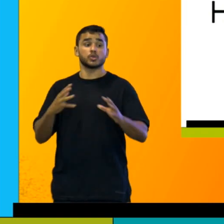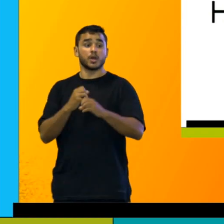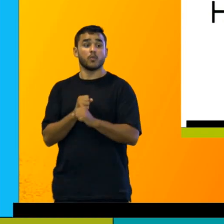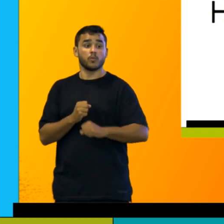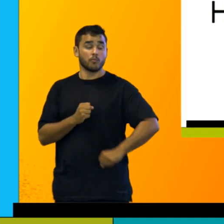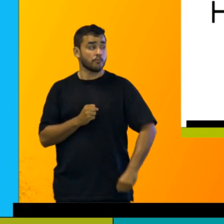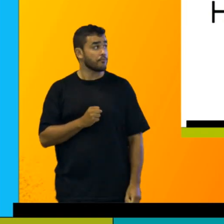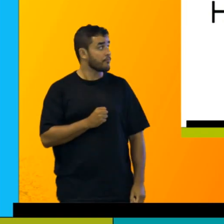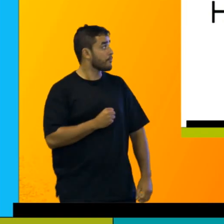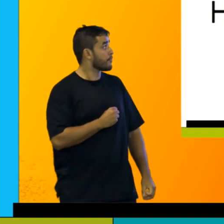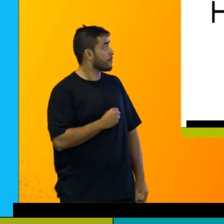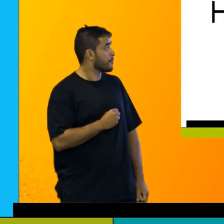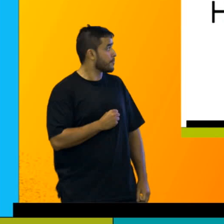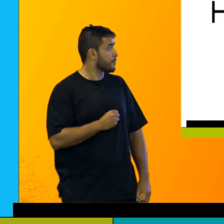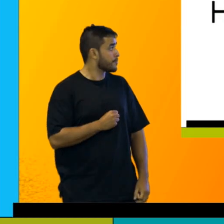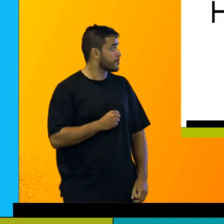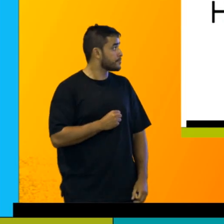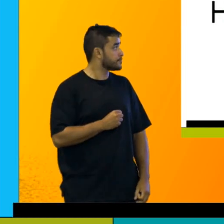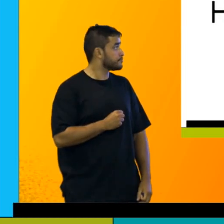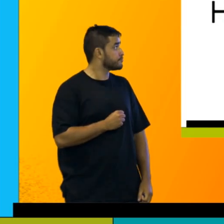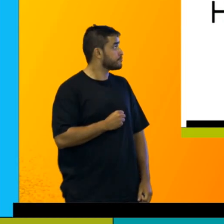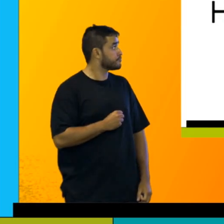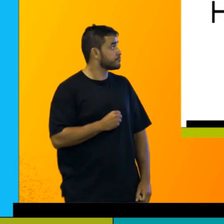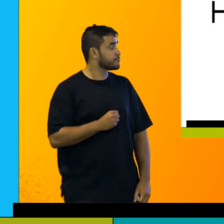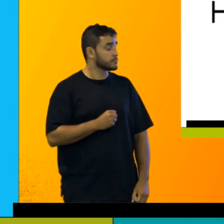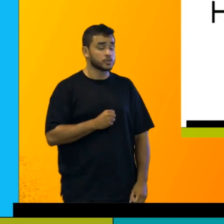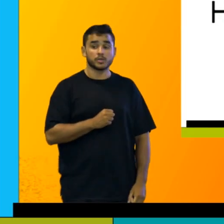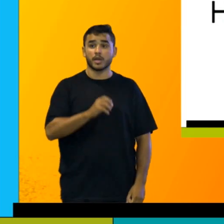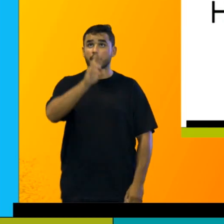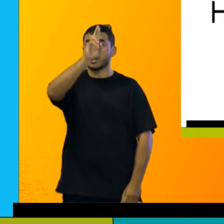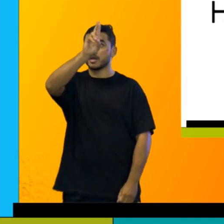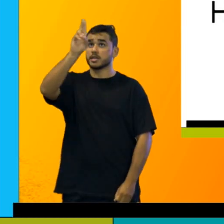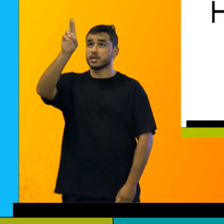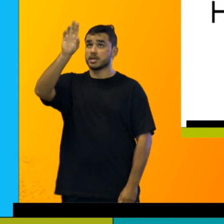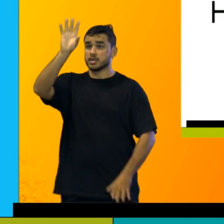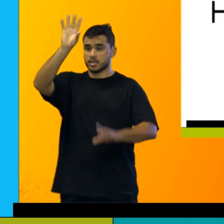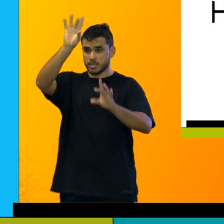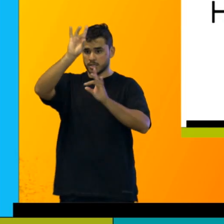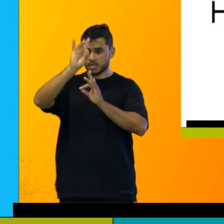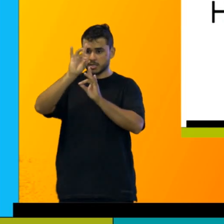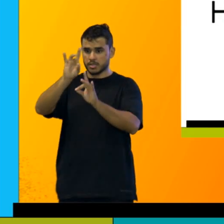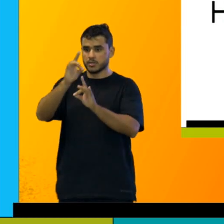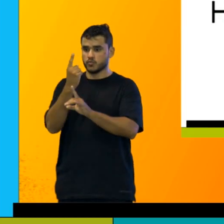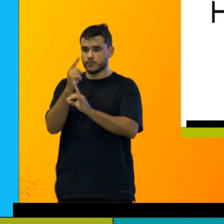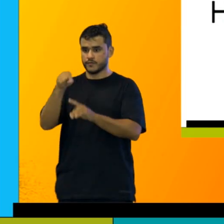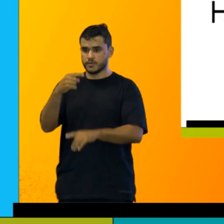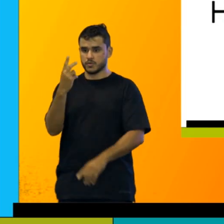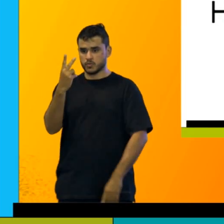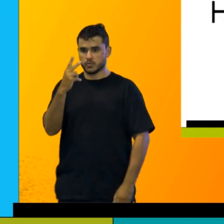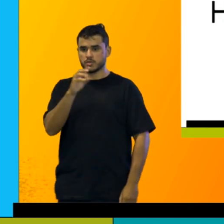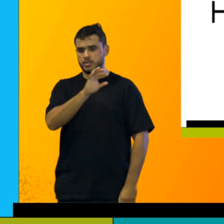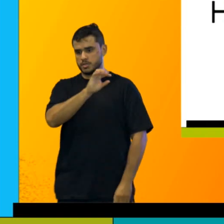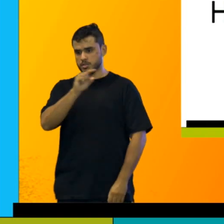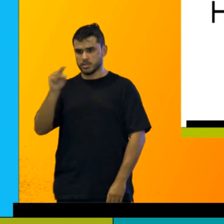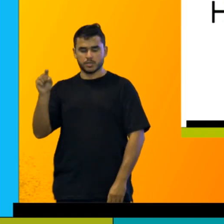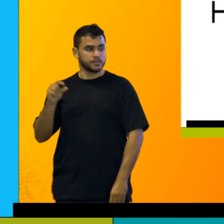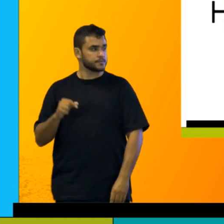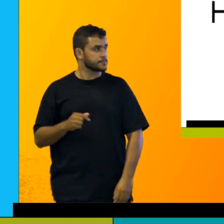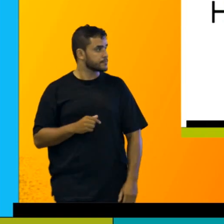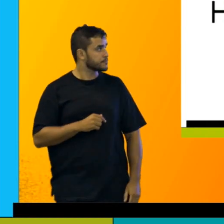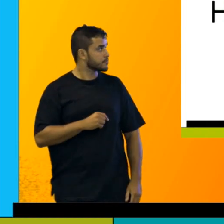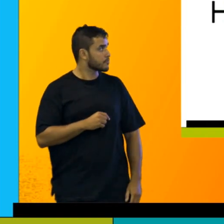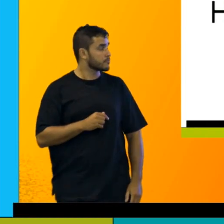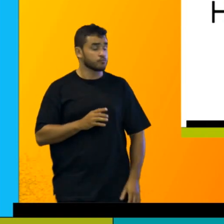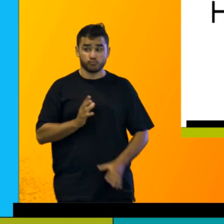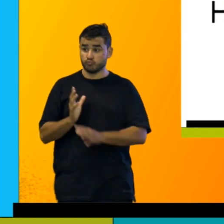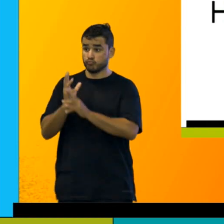ó. 1,2 são os 2 R's, ó. Os 2 R's, ó. Aí dá 2,22. Então a altura das